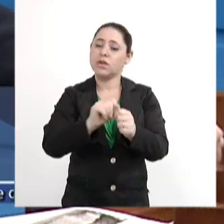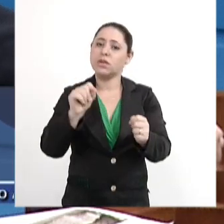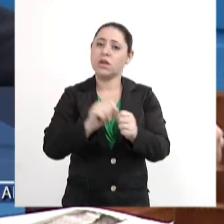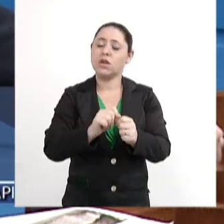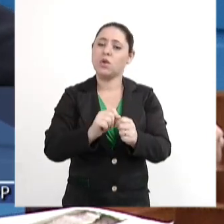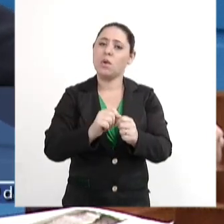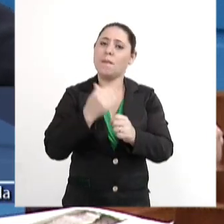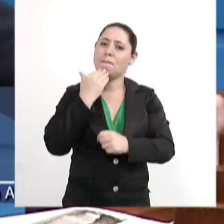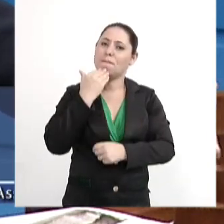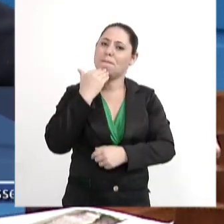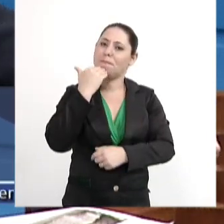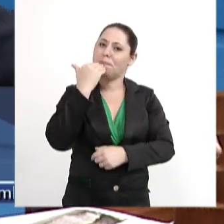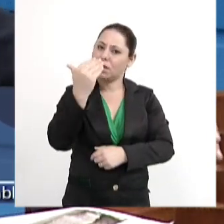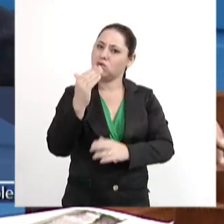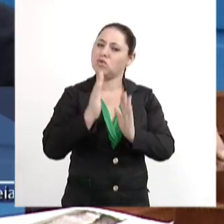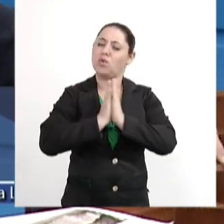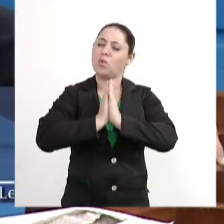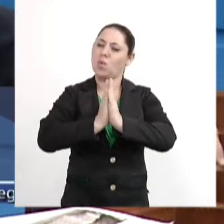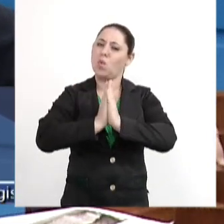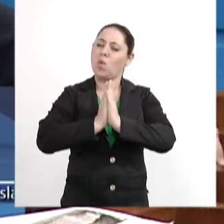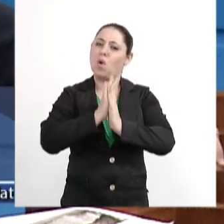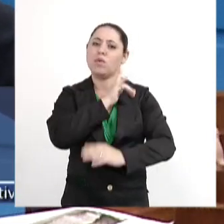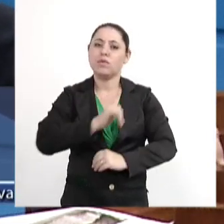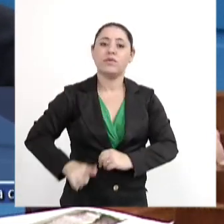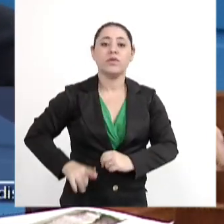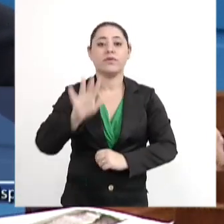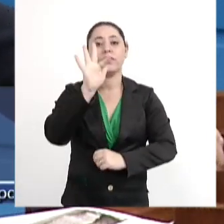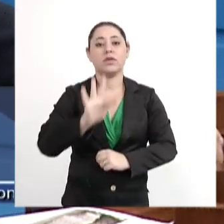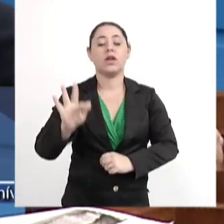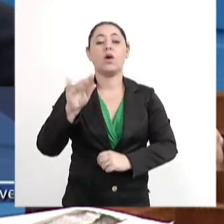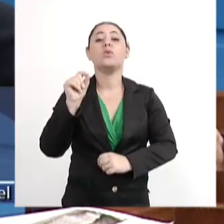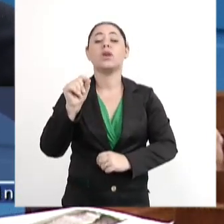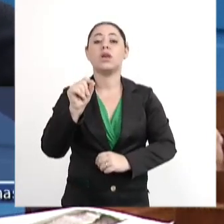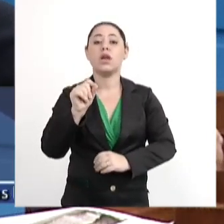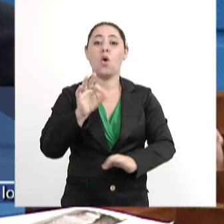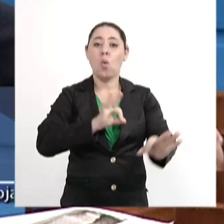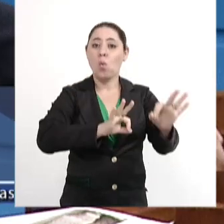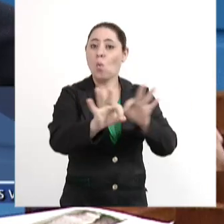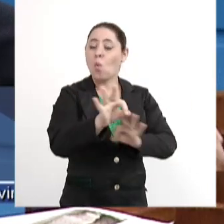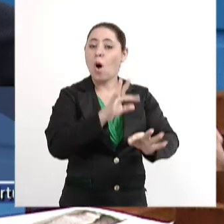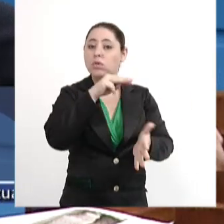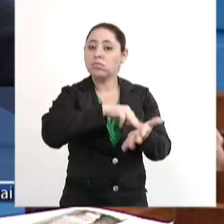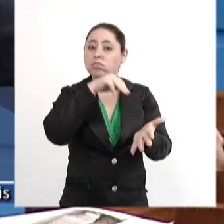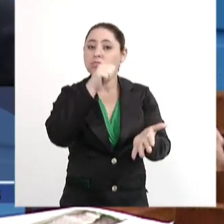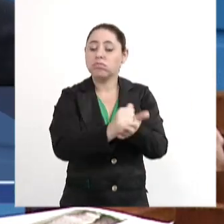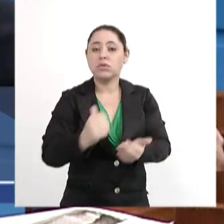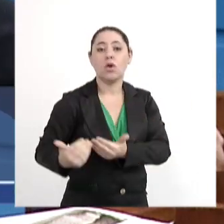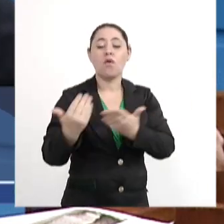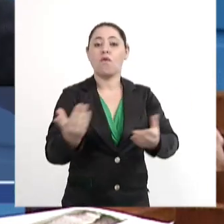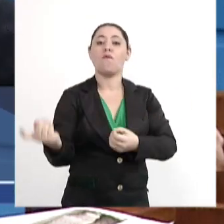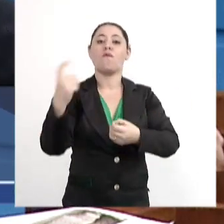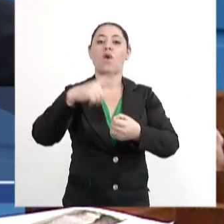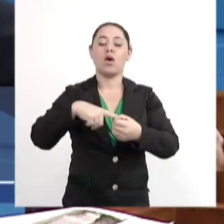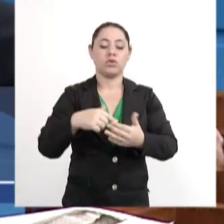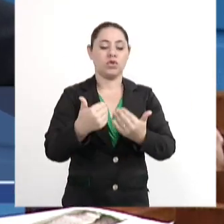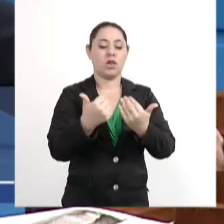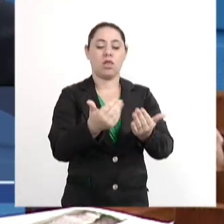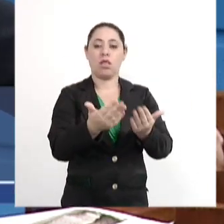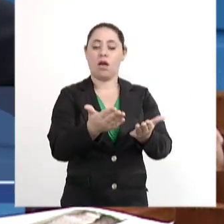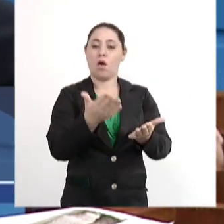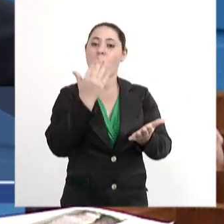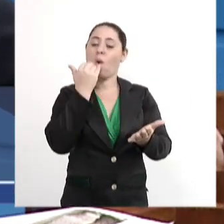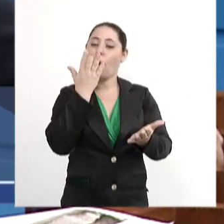apelo ao governo federal para que regularize a entrega, volte a fazer a entrega